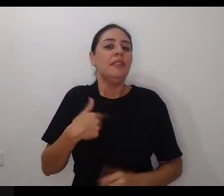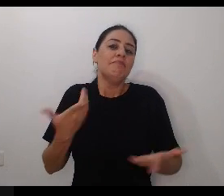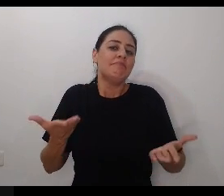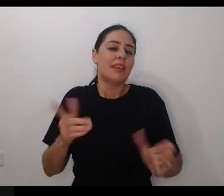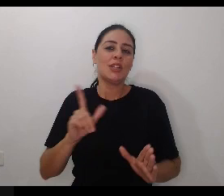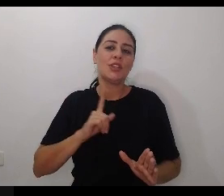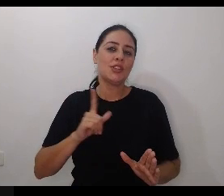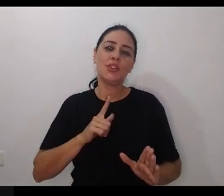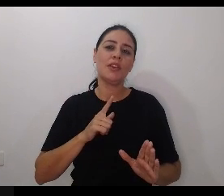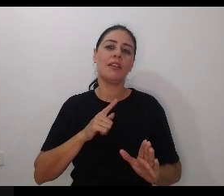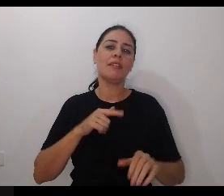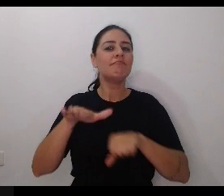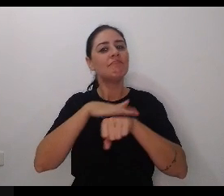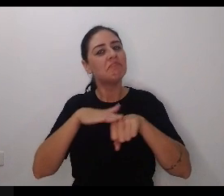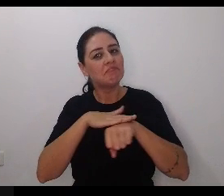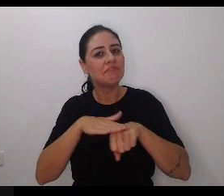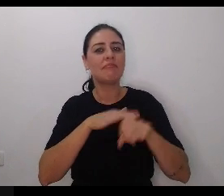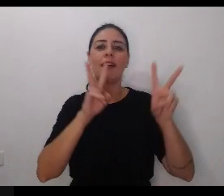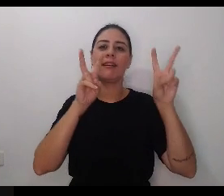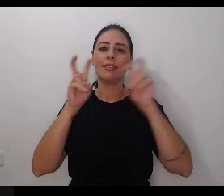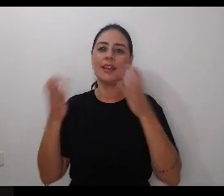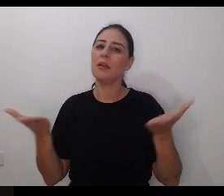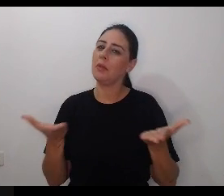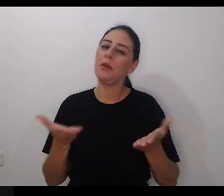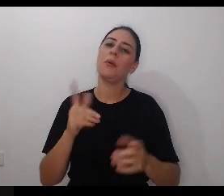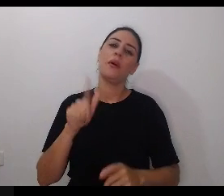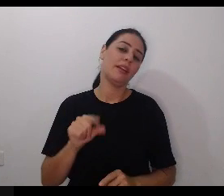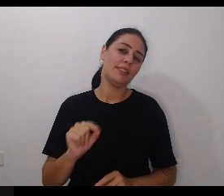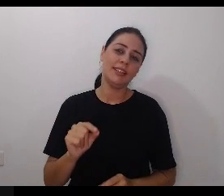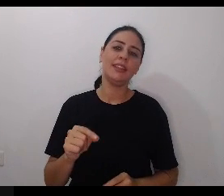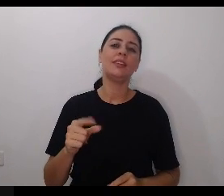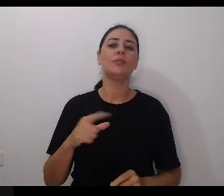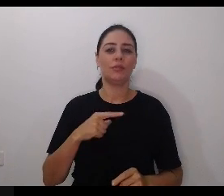famílias podem ajudar as crianças a perceber isso e a trabalhar isso.